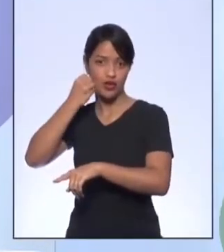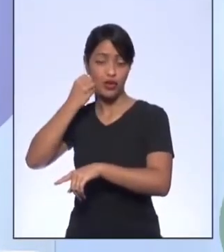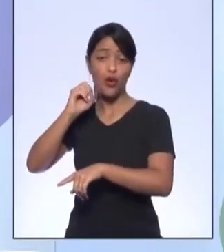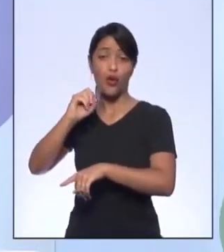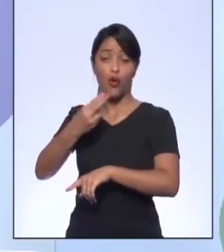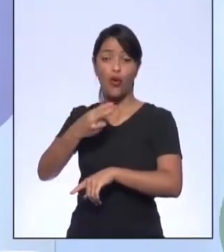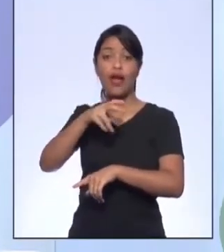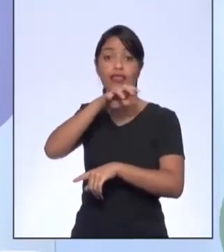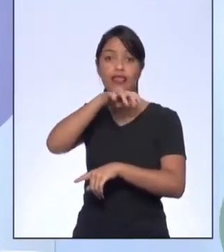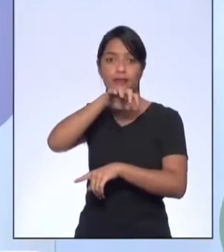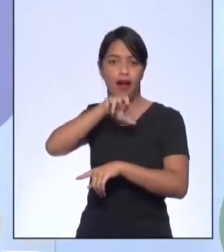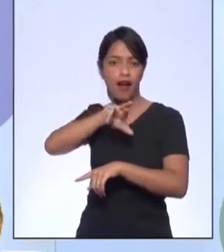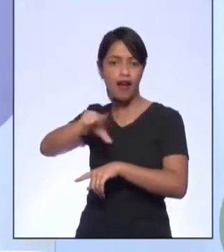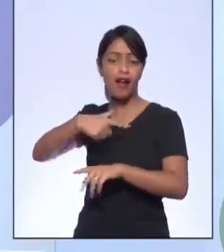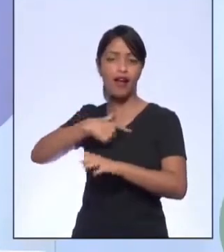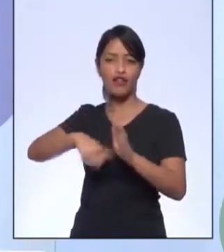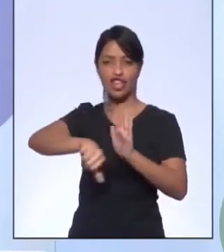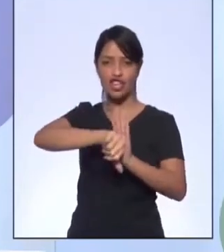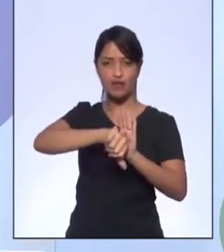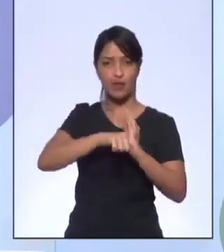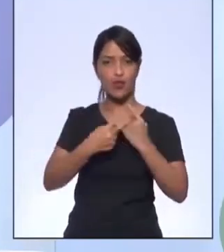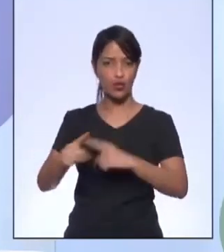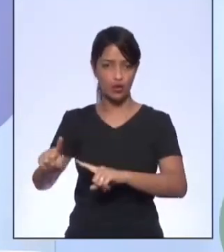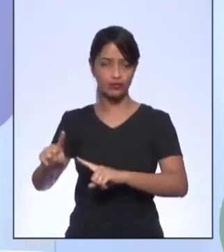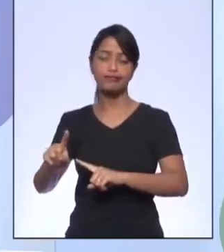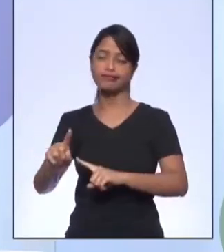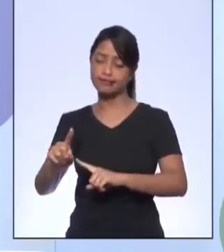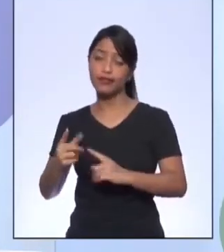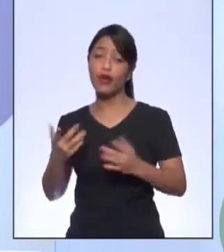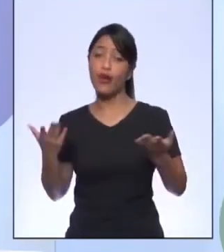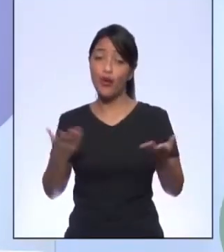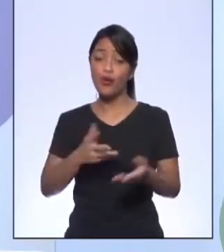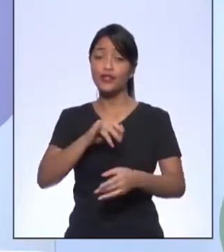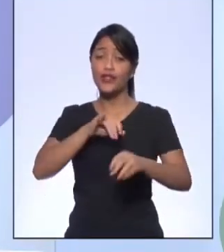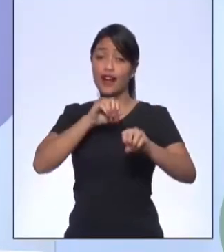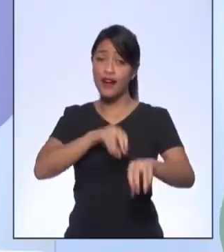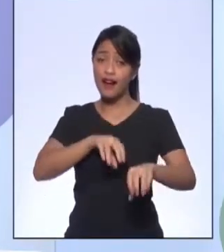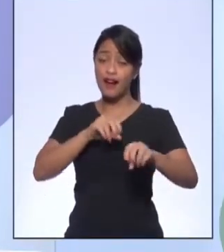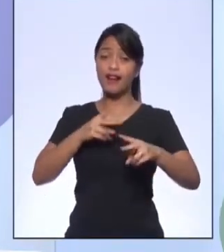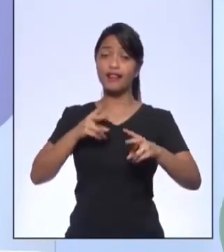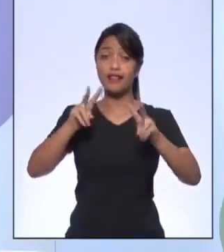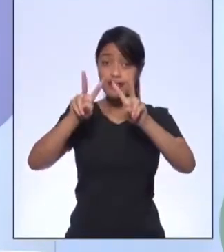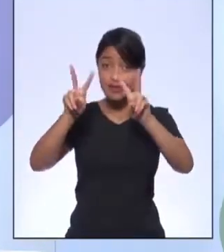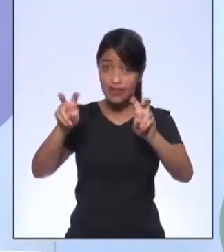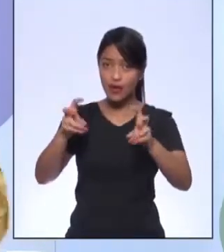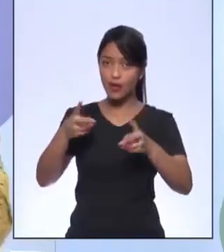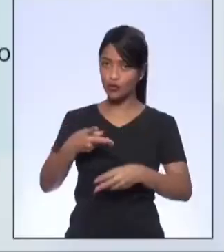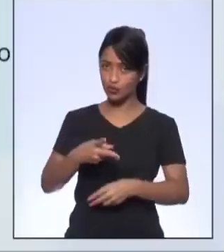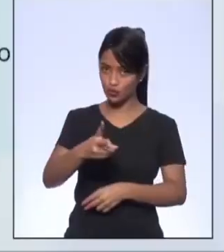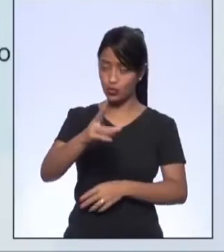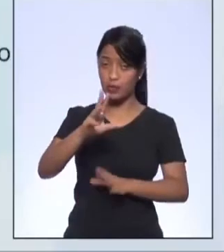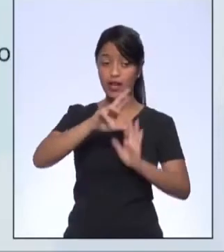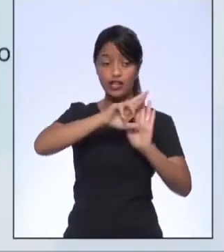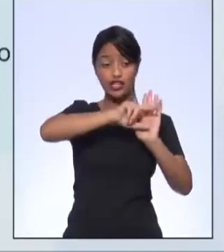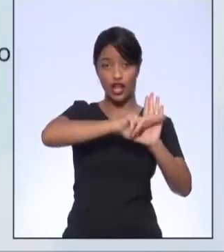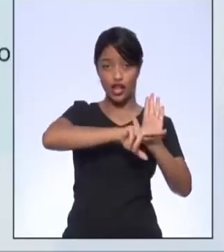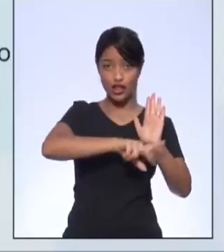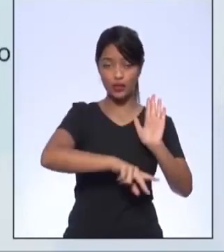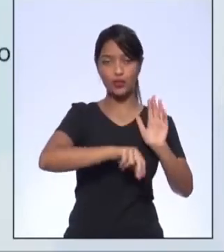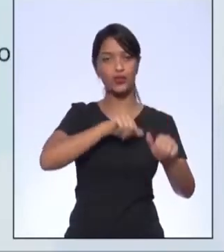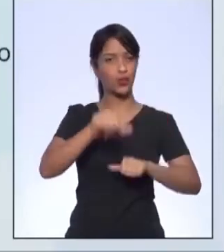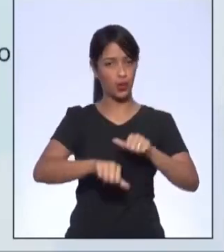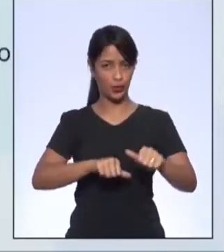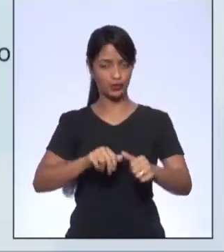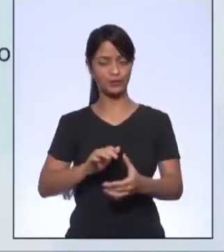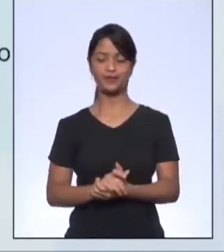fauna. Hoje a gente vai continuar com esse assunto, tá? Mas mudamos aí o gênero textual. Então, vamos lá. Na aula de